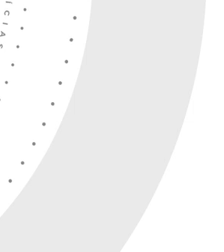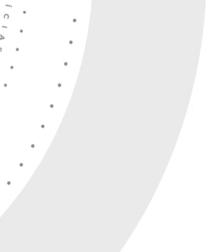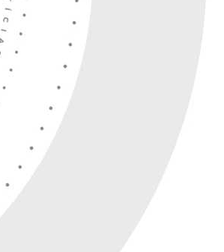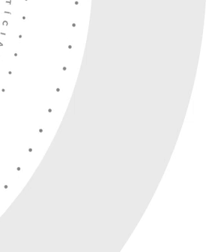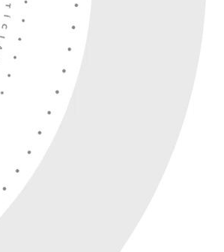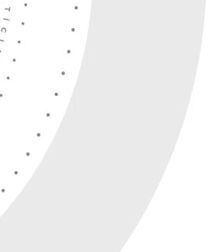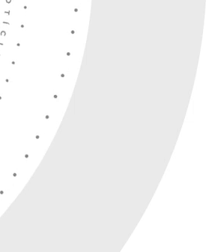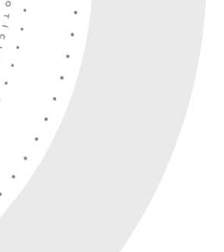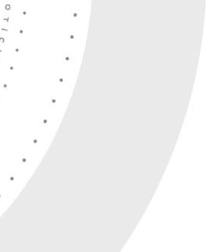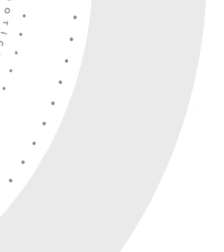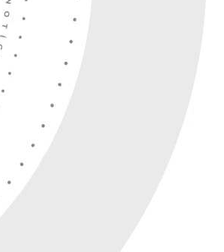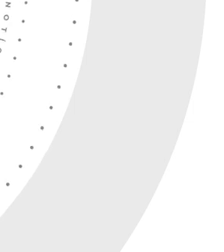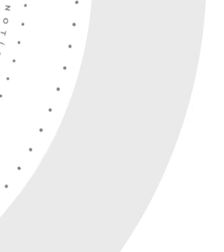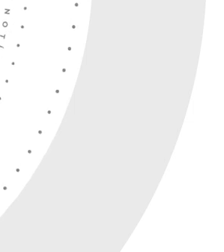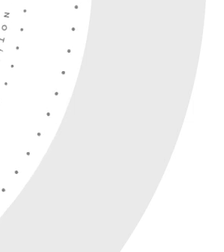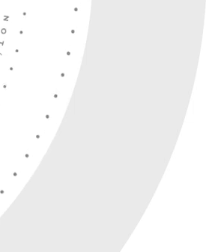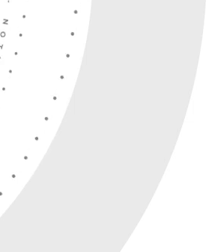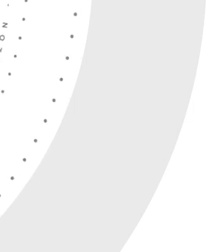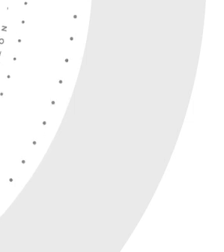Legenda Zanotto